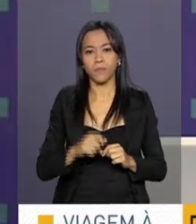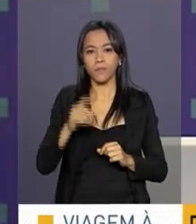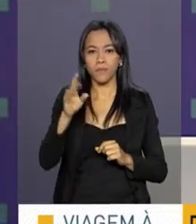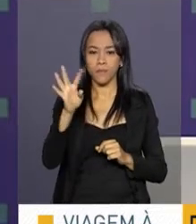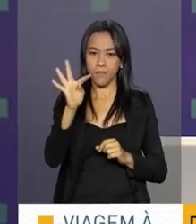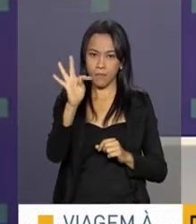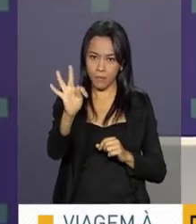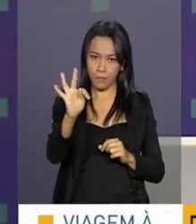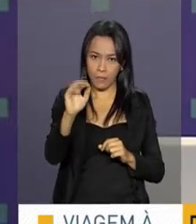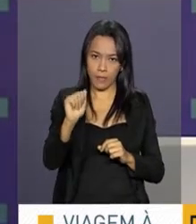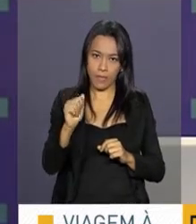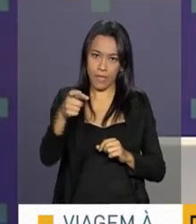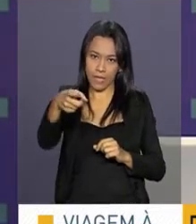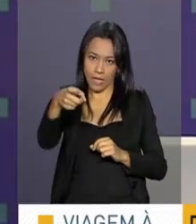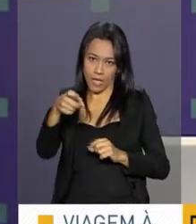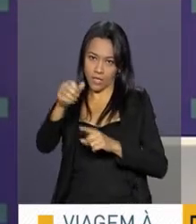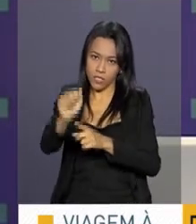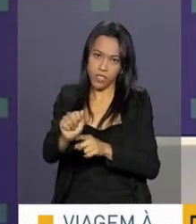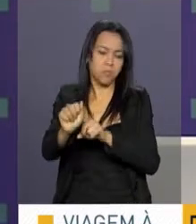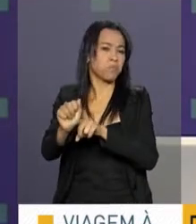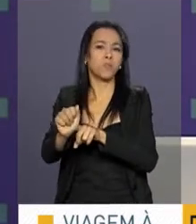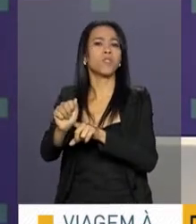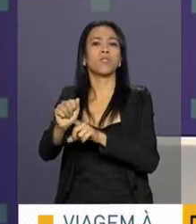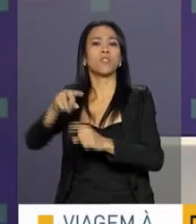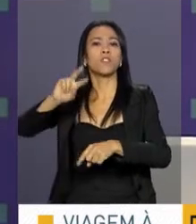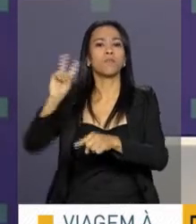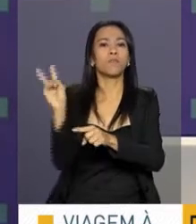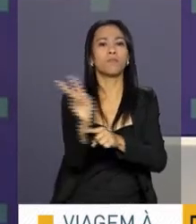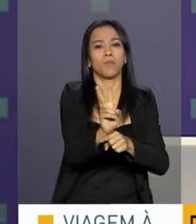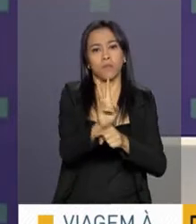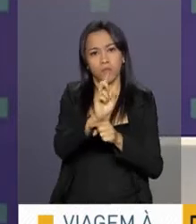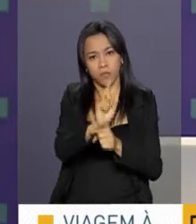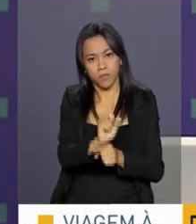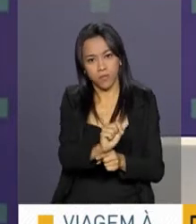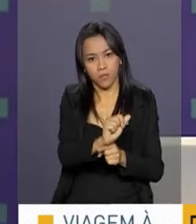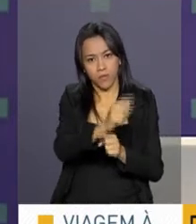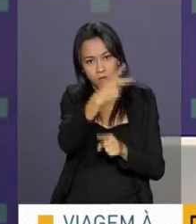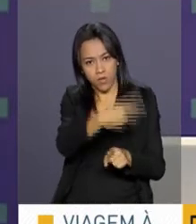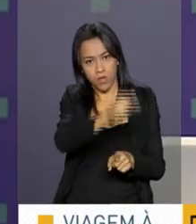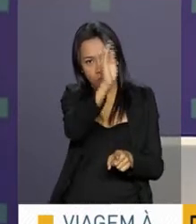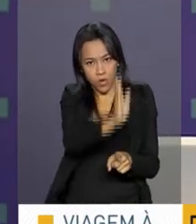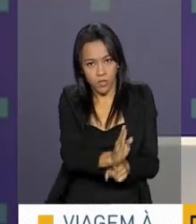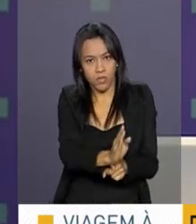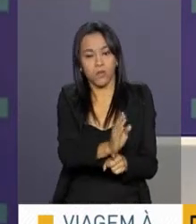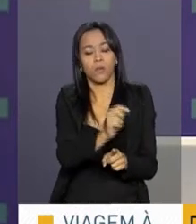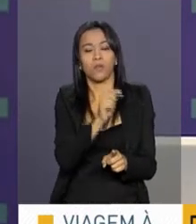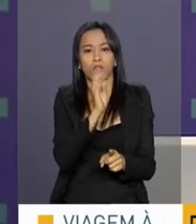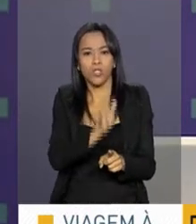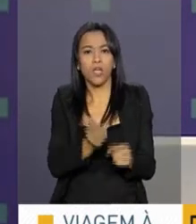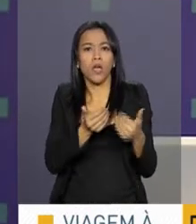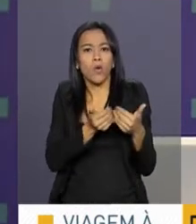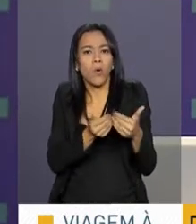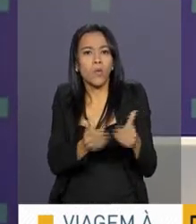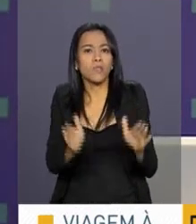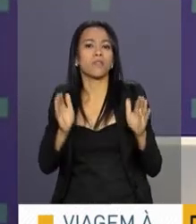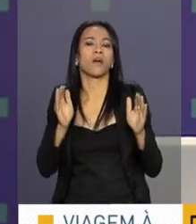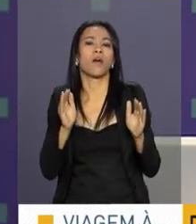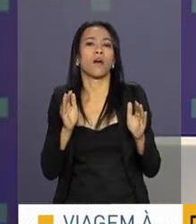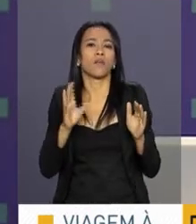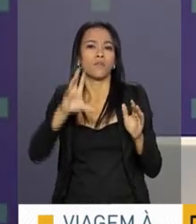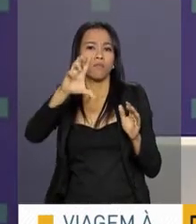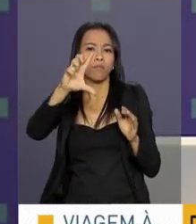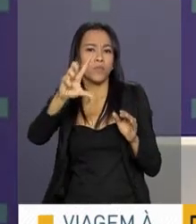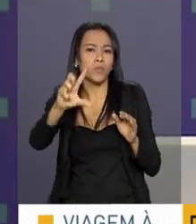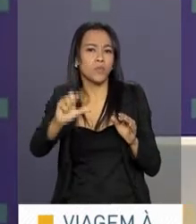default dos créditos concedidos no Brasil também começaram a apresentar tendência de queda nos últimos